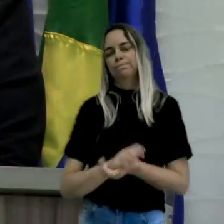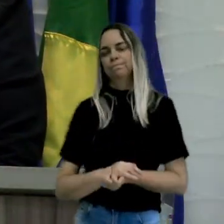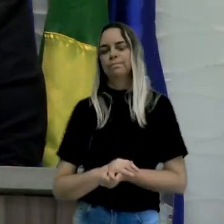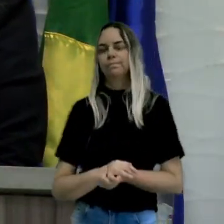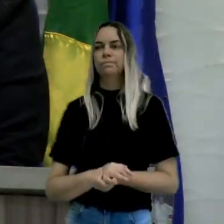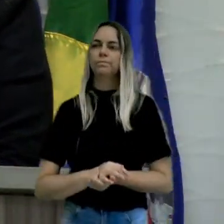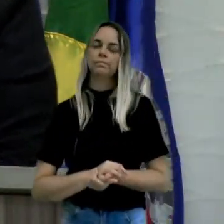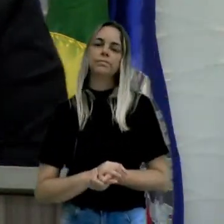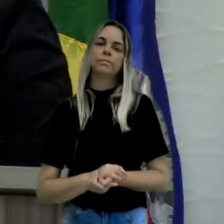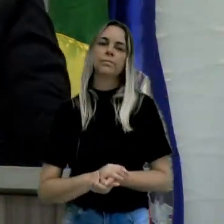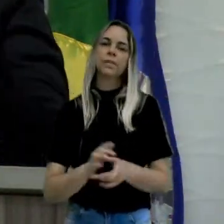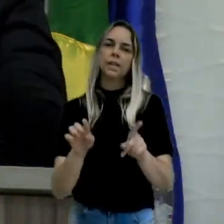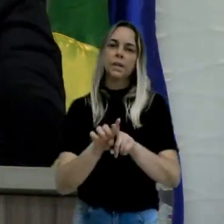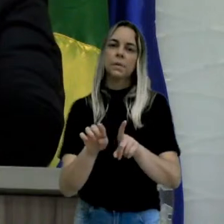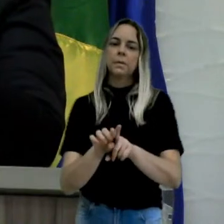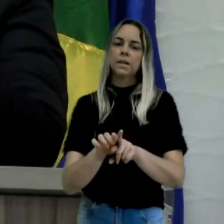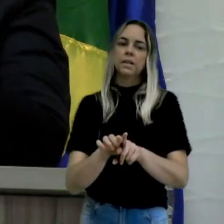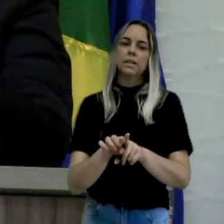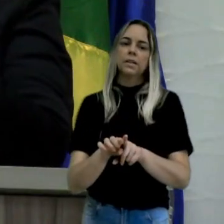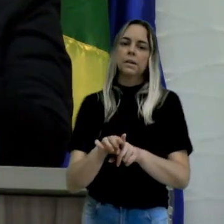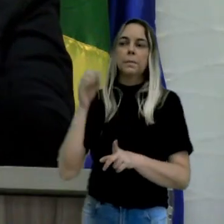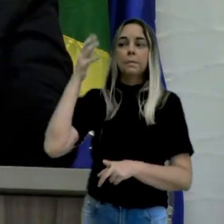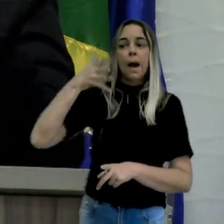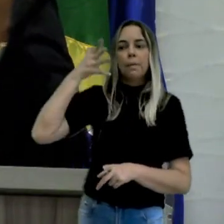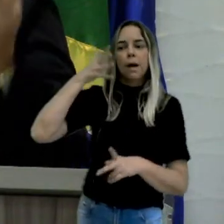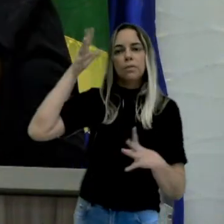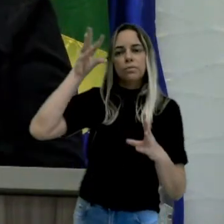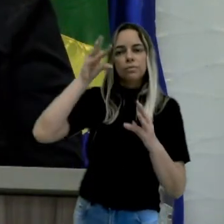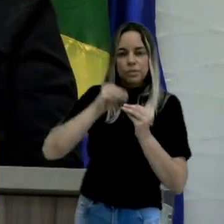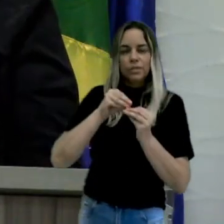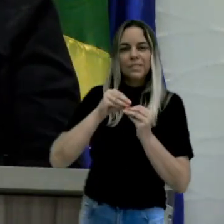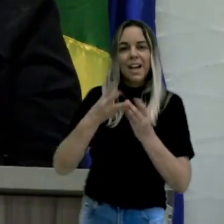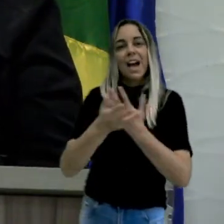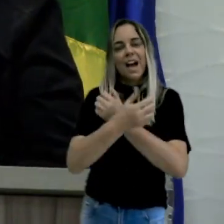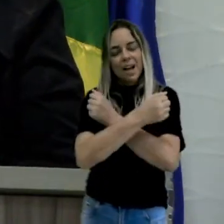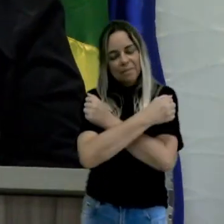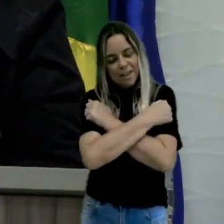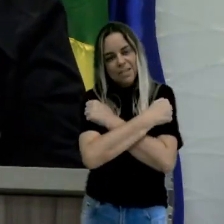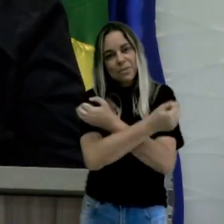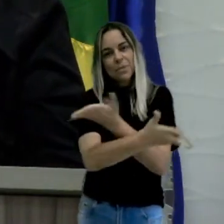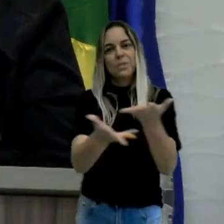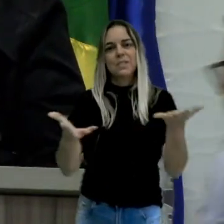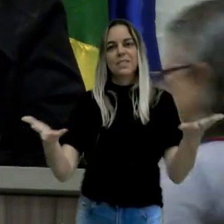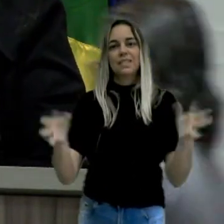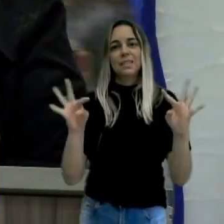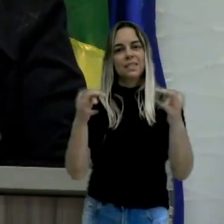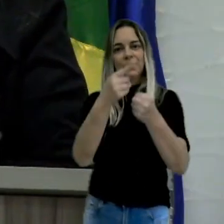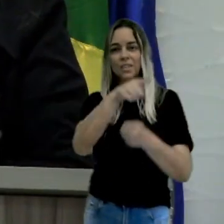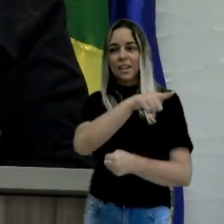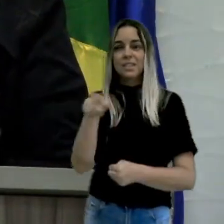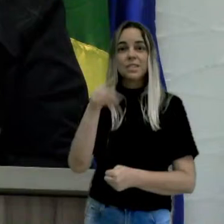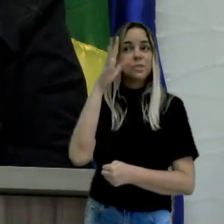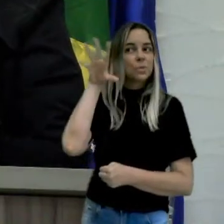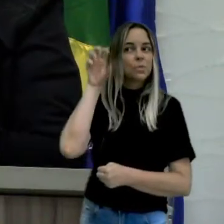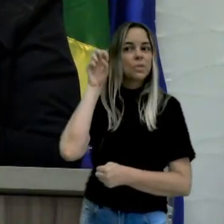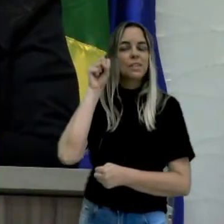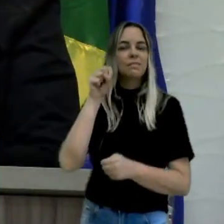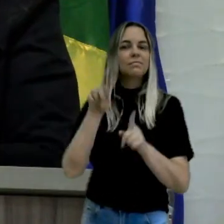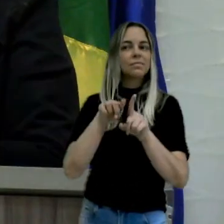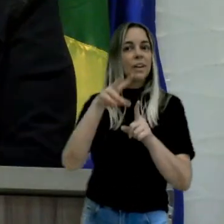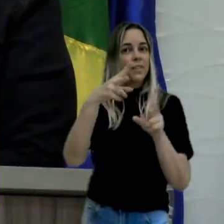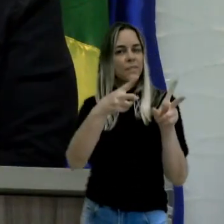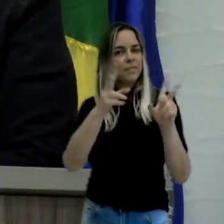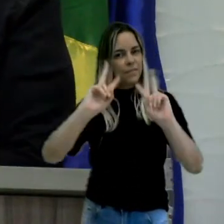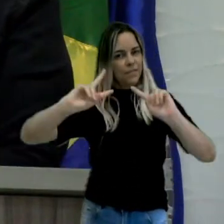aqui, finalizar meu discurso, deixando um abraço a todos que nos escutam. E